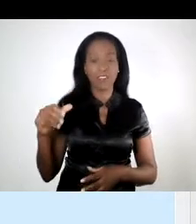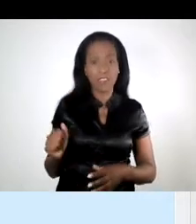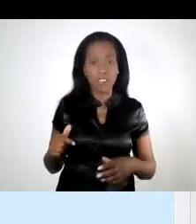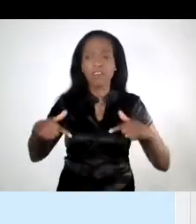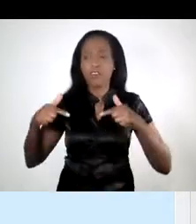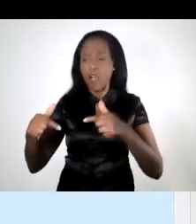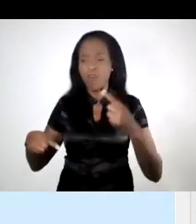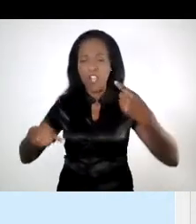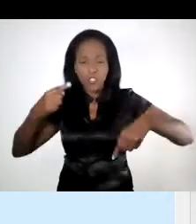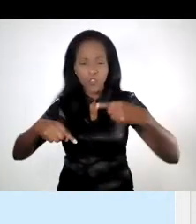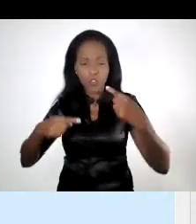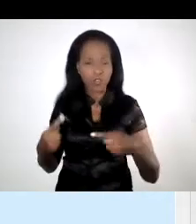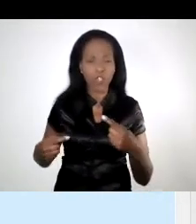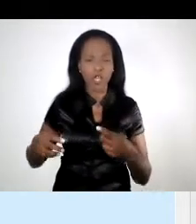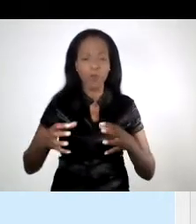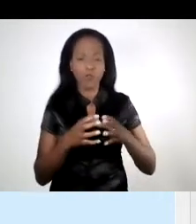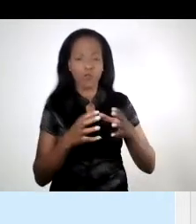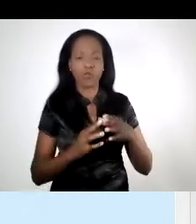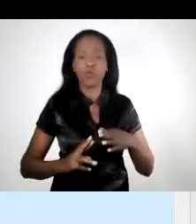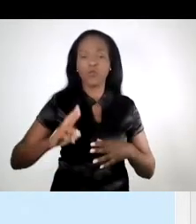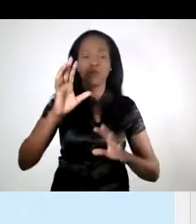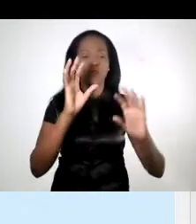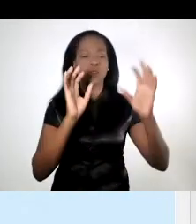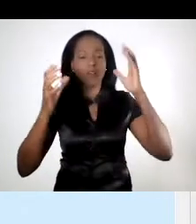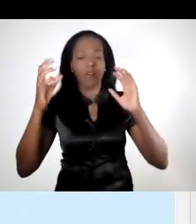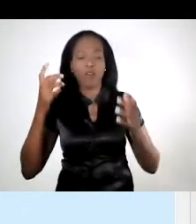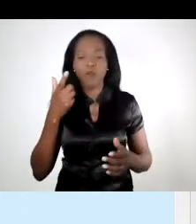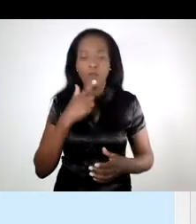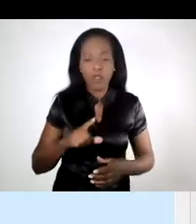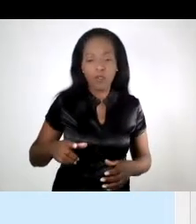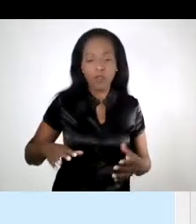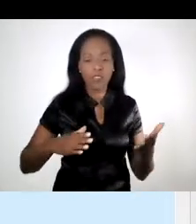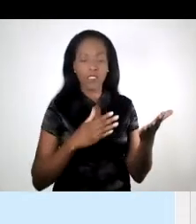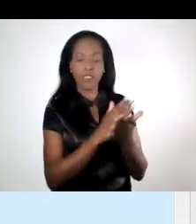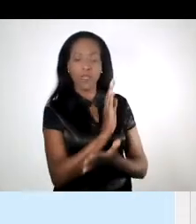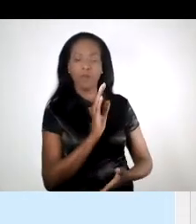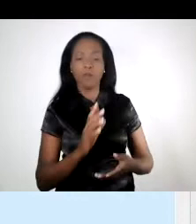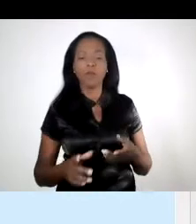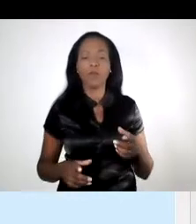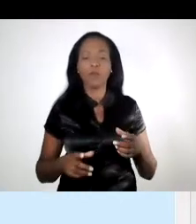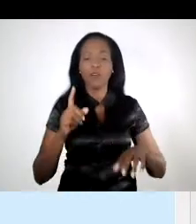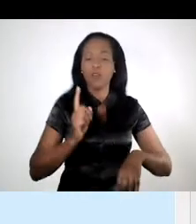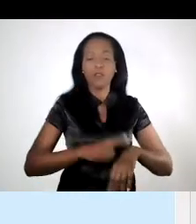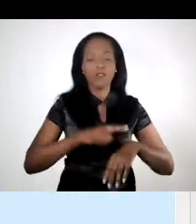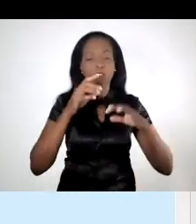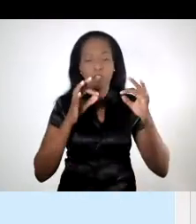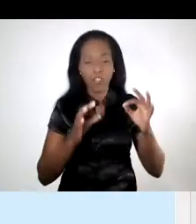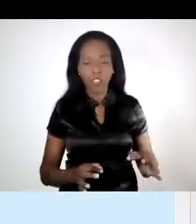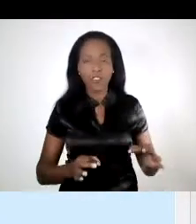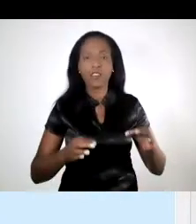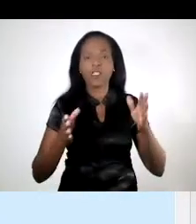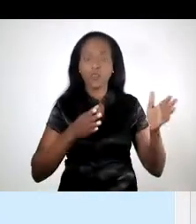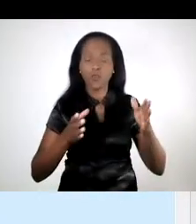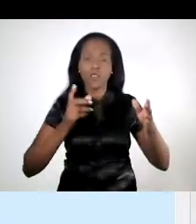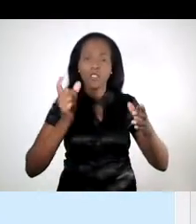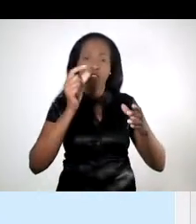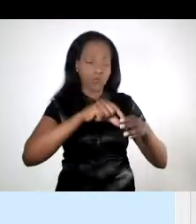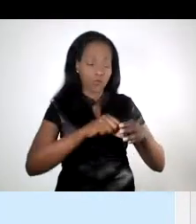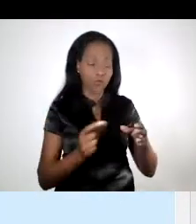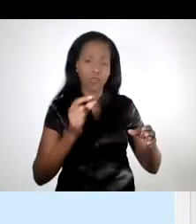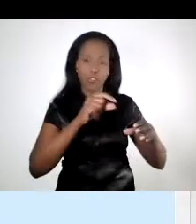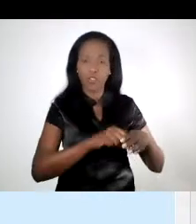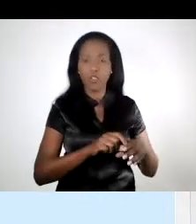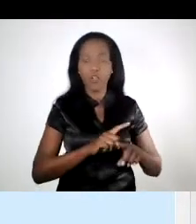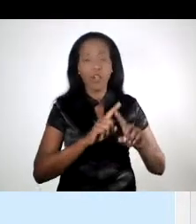órgãos ambientais para que as licenças das roças sejam liberadas no tempo certo para plantar. Eles não sabem o tempo